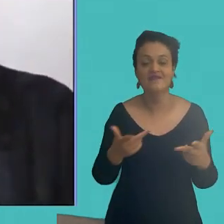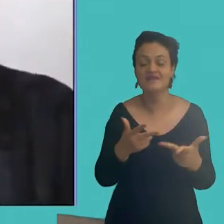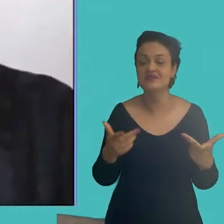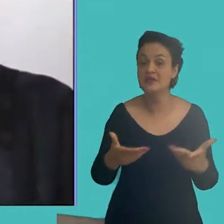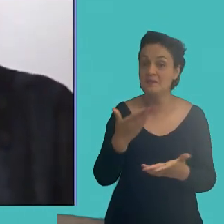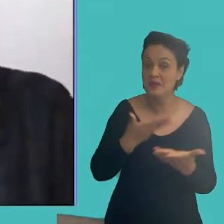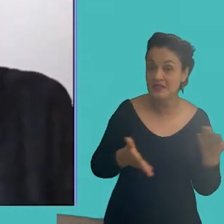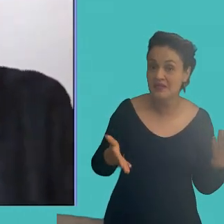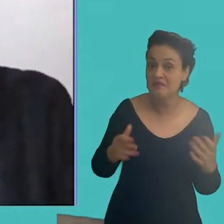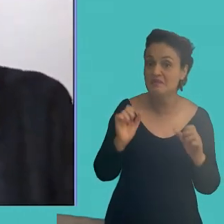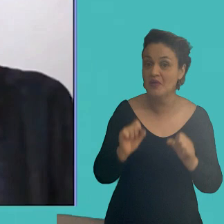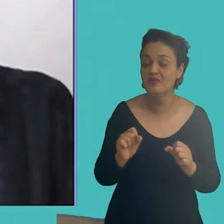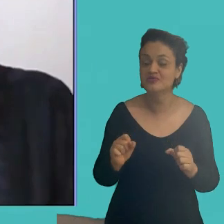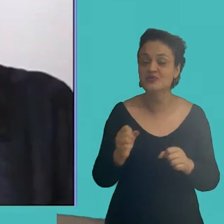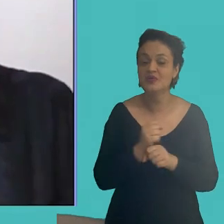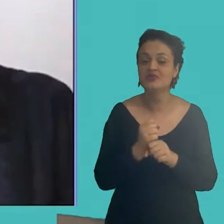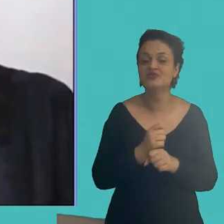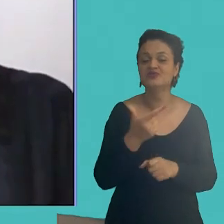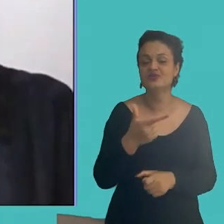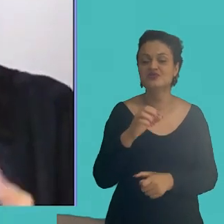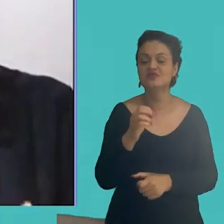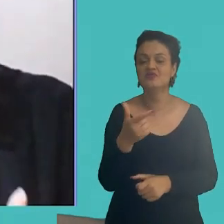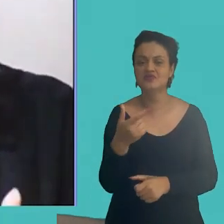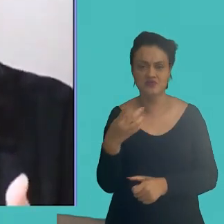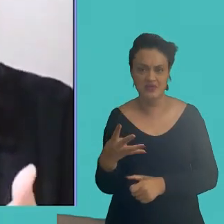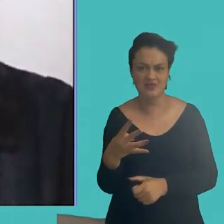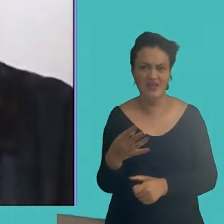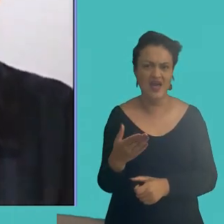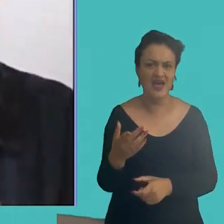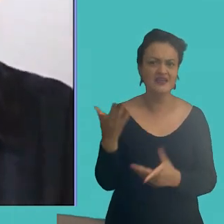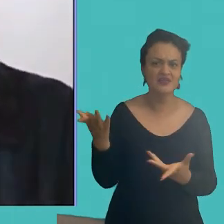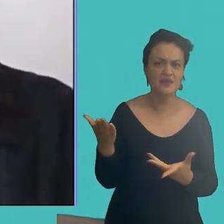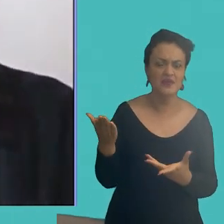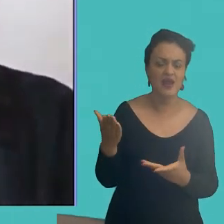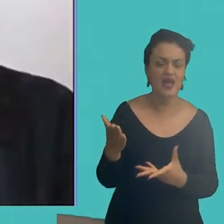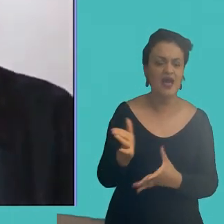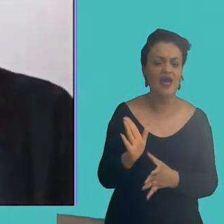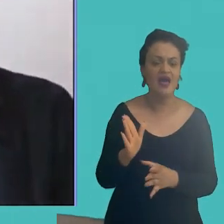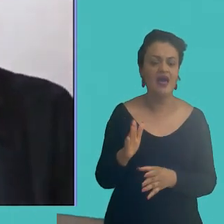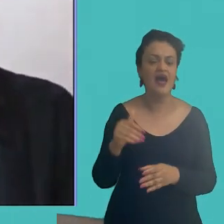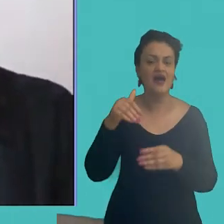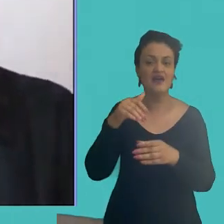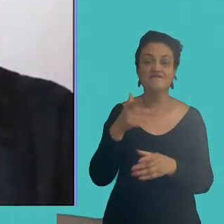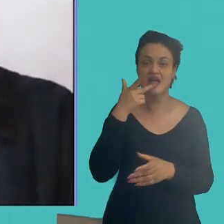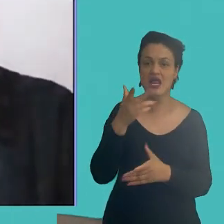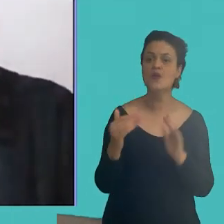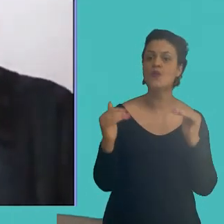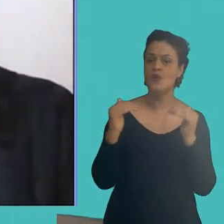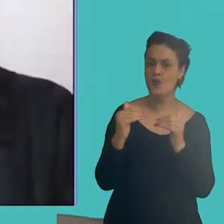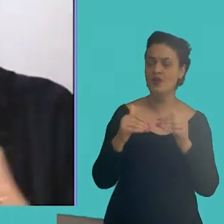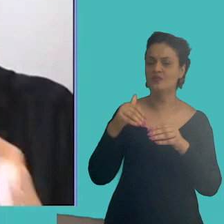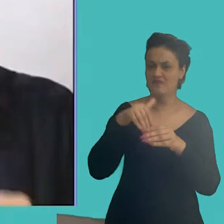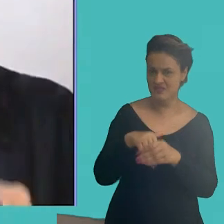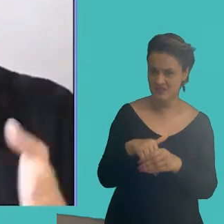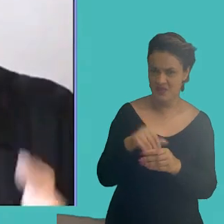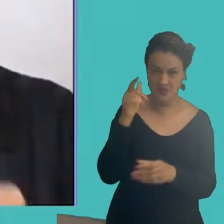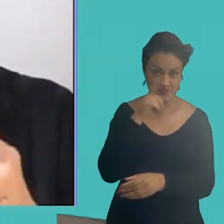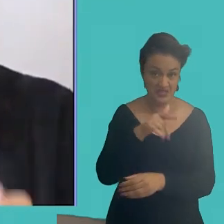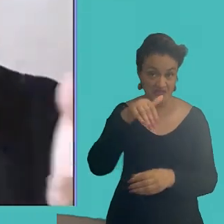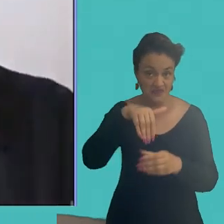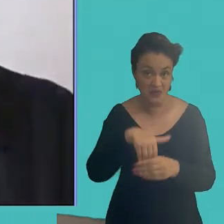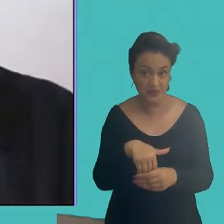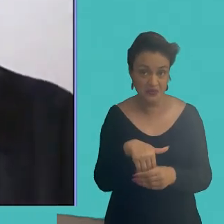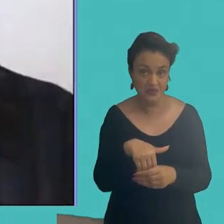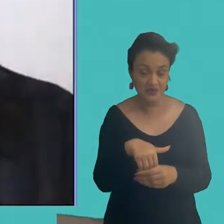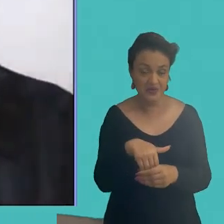2024. Será que a vacina está rendendo votos? Será que Trump está preocupado em perder, eu falo